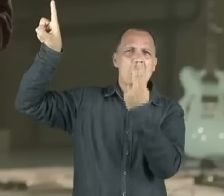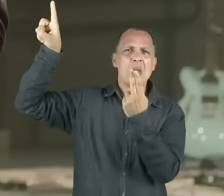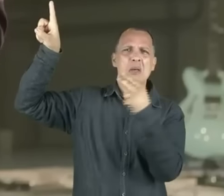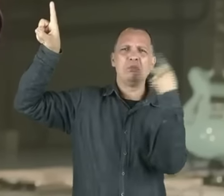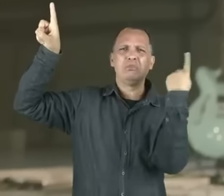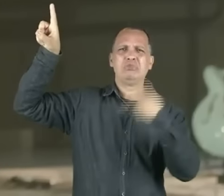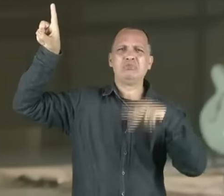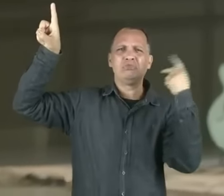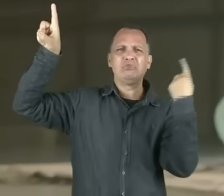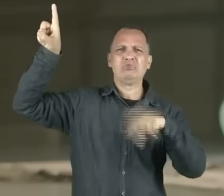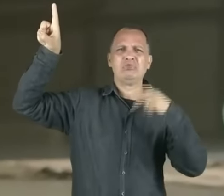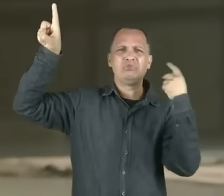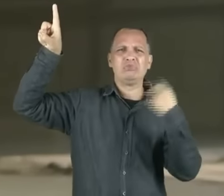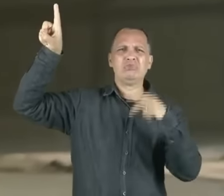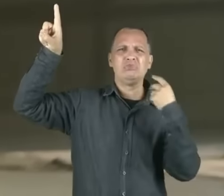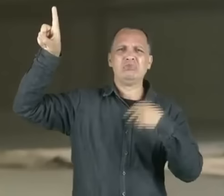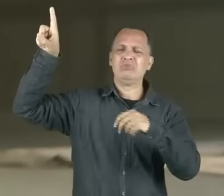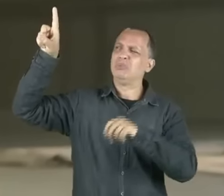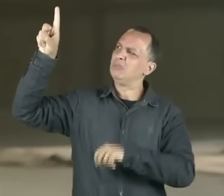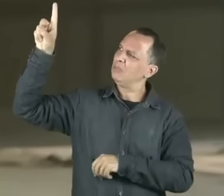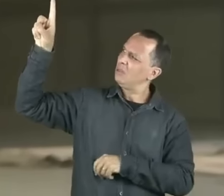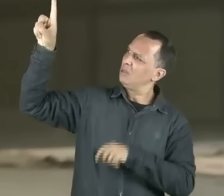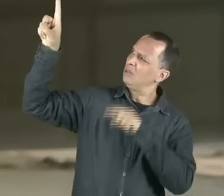a Deus me amaldiçoou